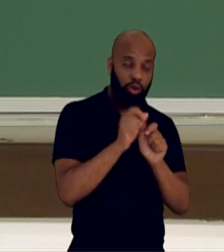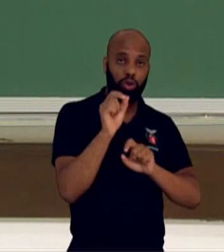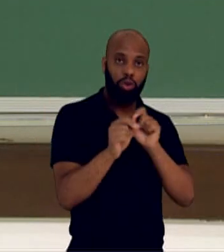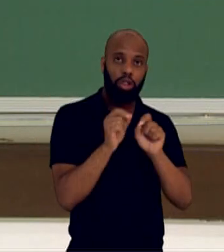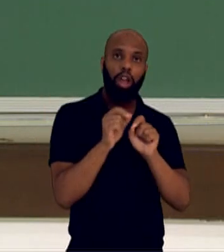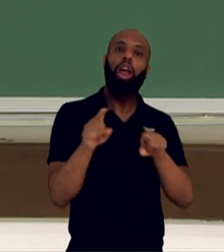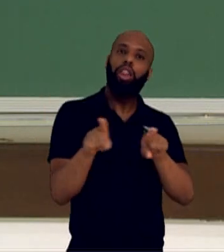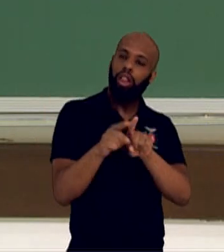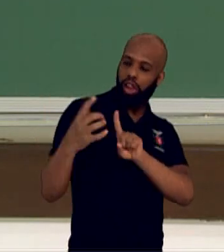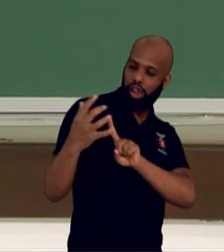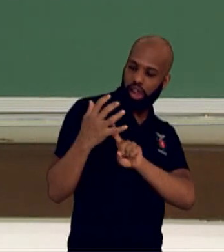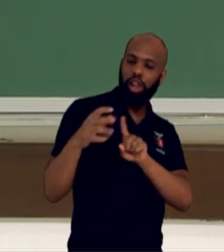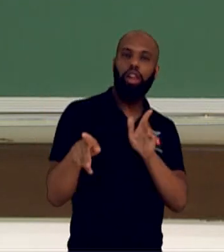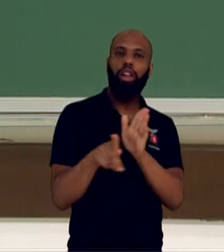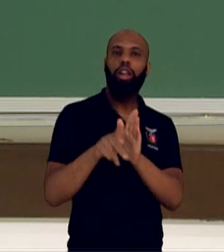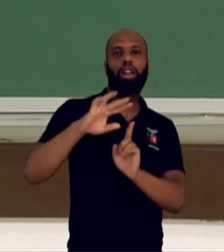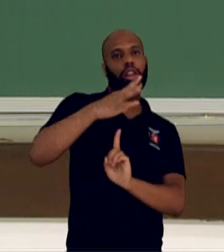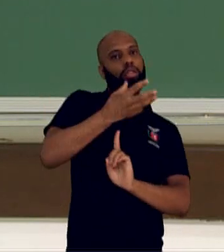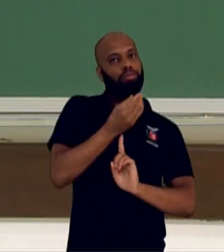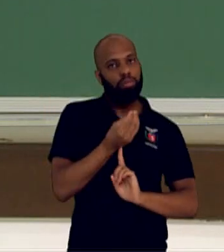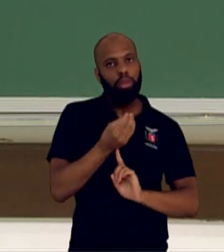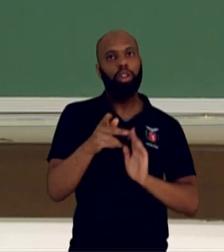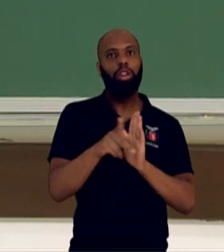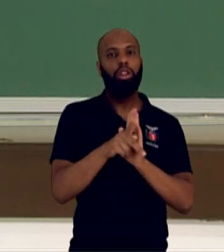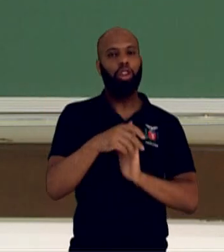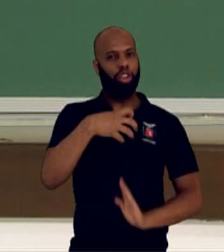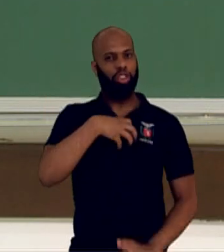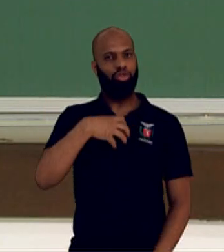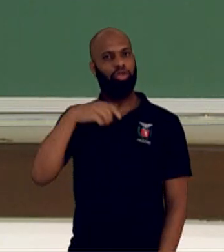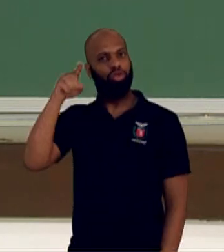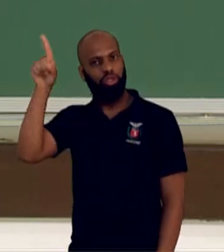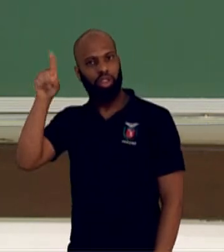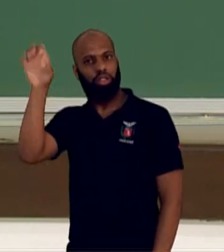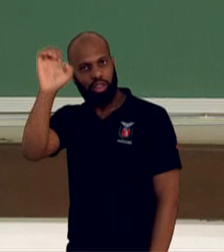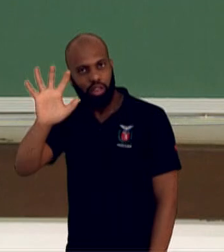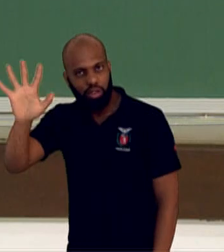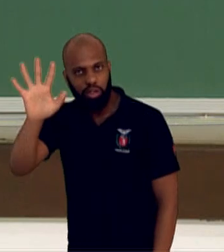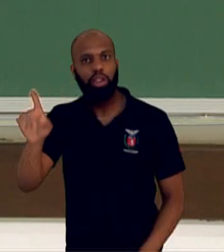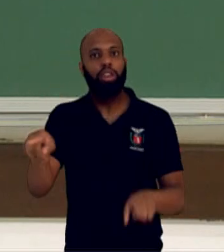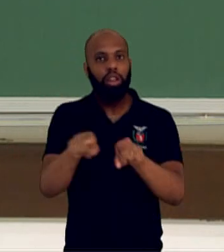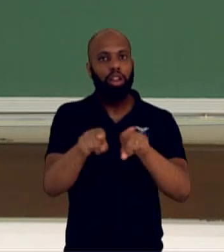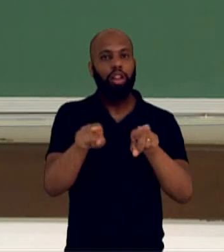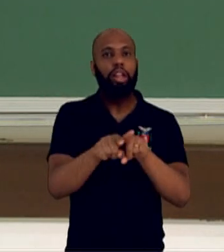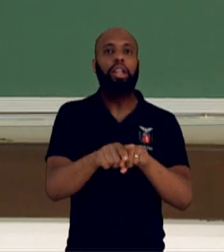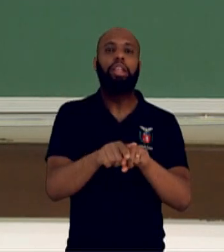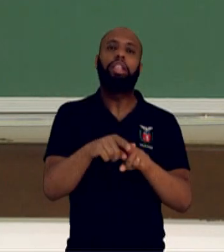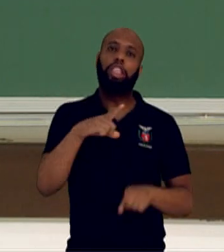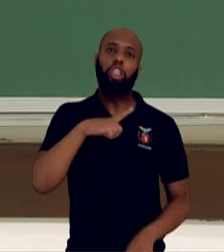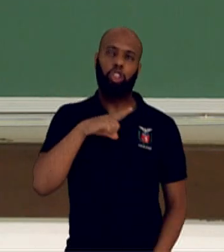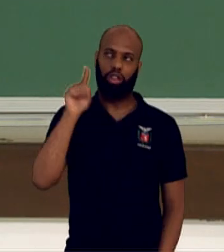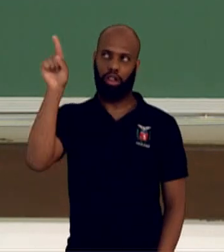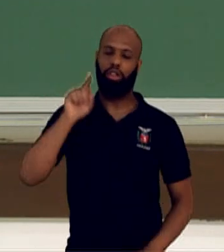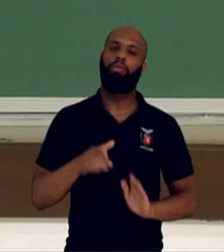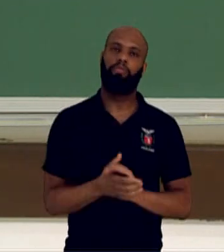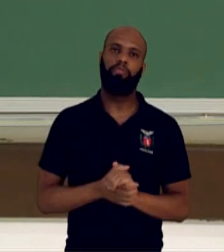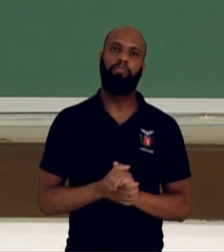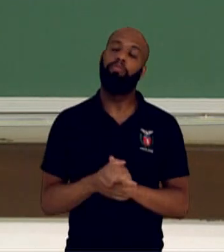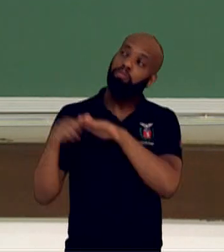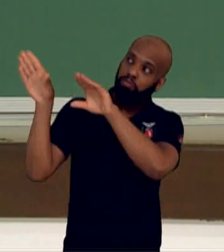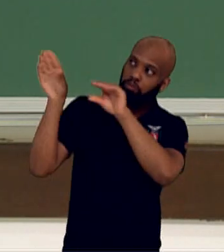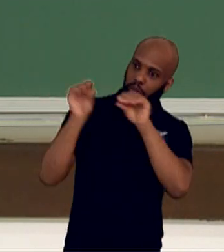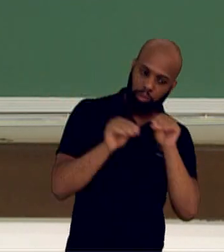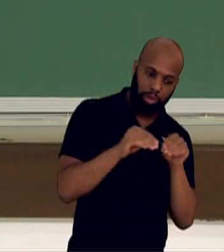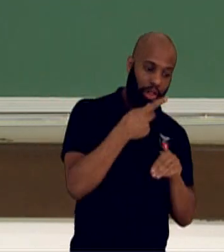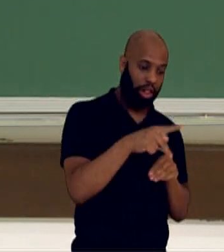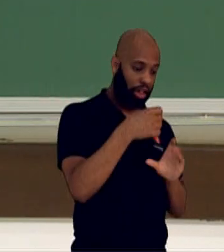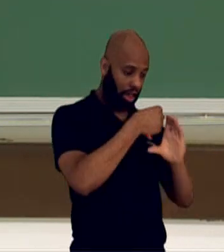estas tendências artísticas das vanguardas europeias que estavam acontecendo lá. Trouxe